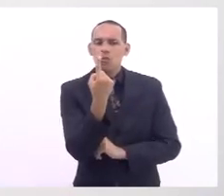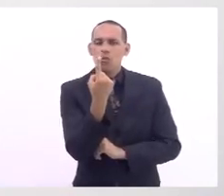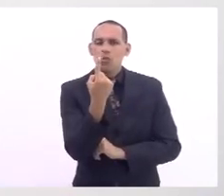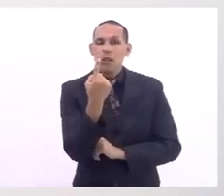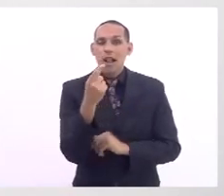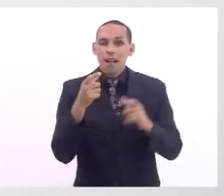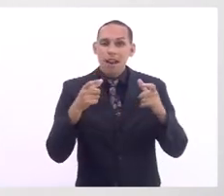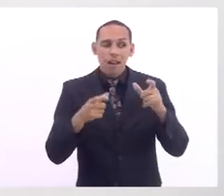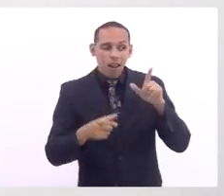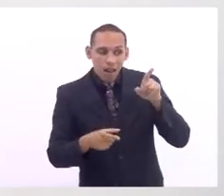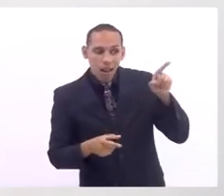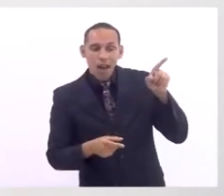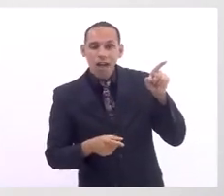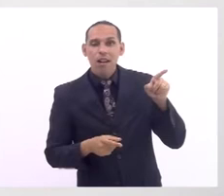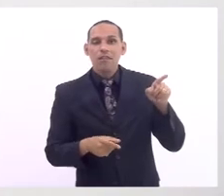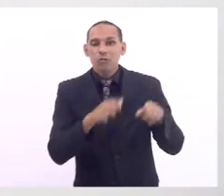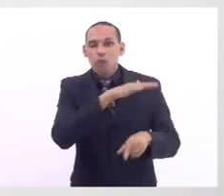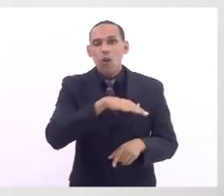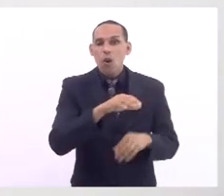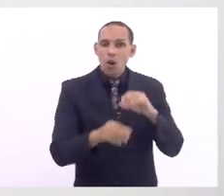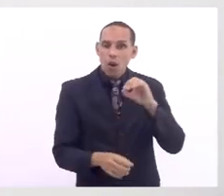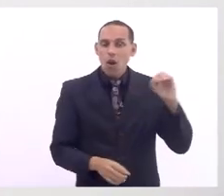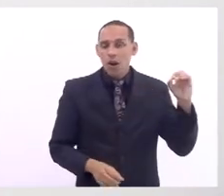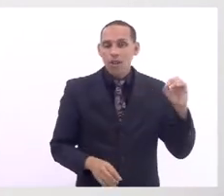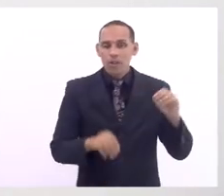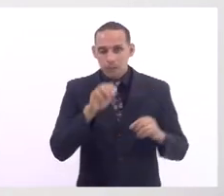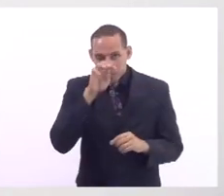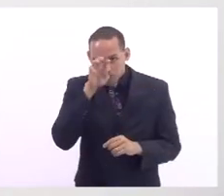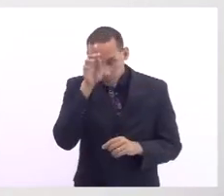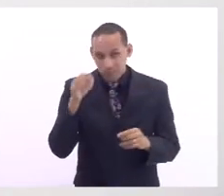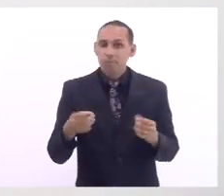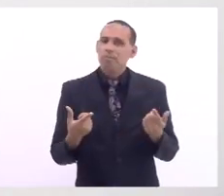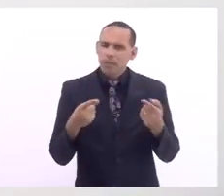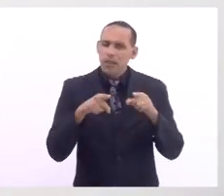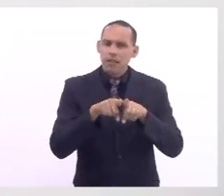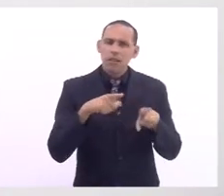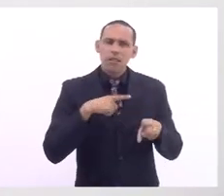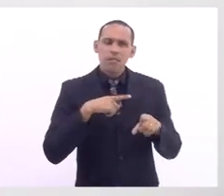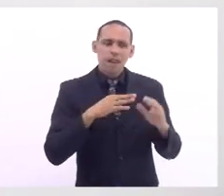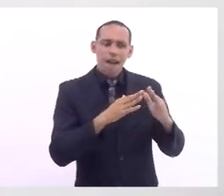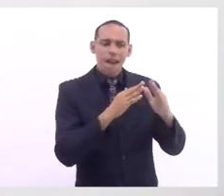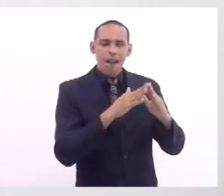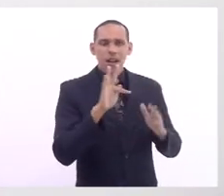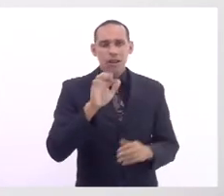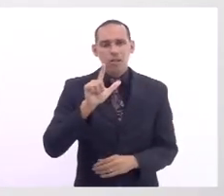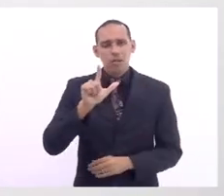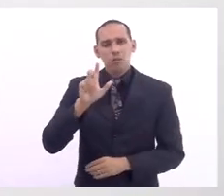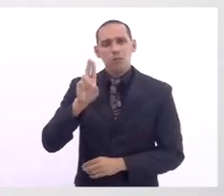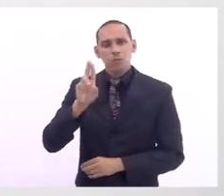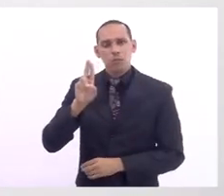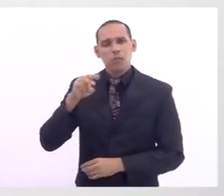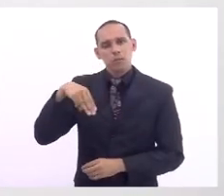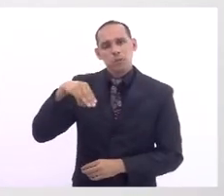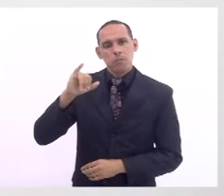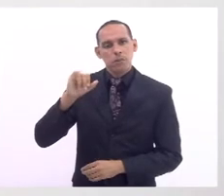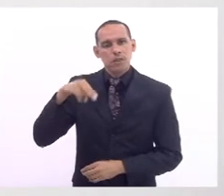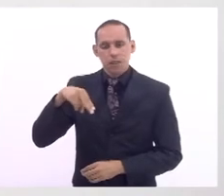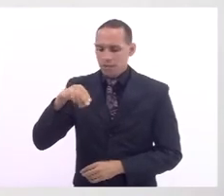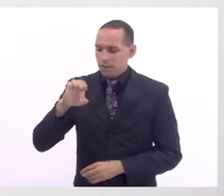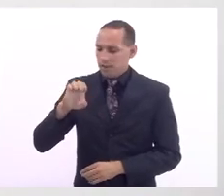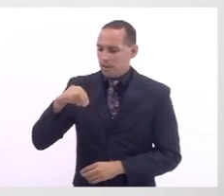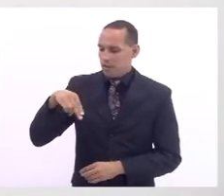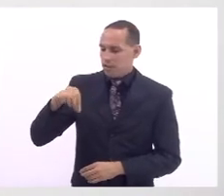e que esse coletivo teve diversas parcerias com a casa Fluminense e por exemplo dos projetos que nós temos